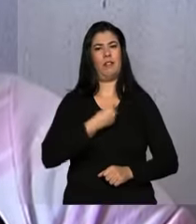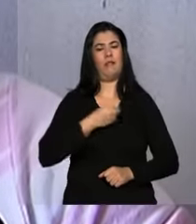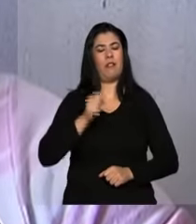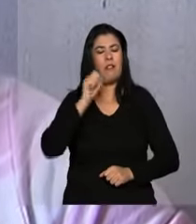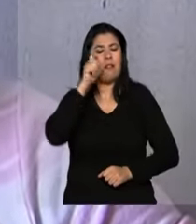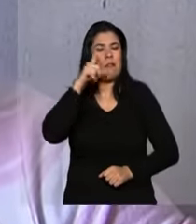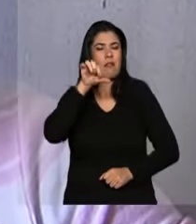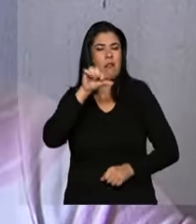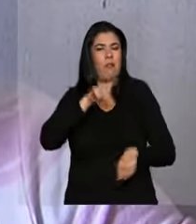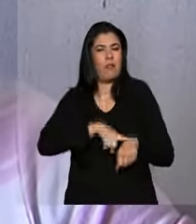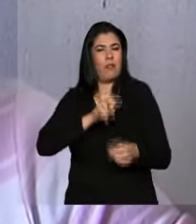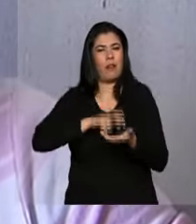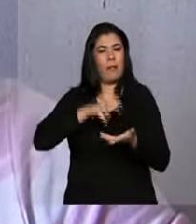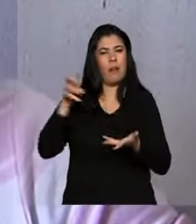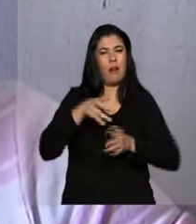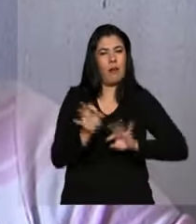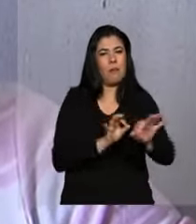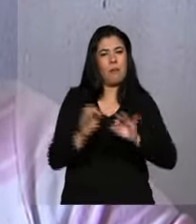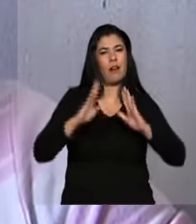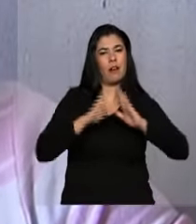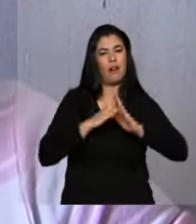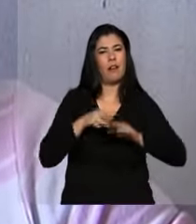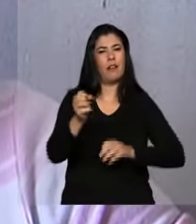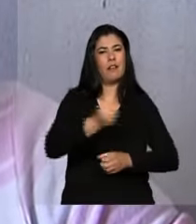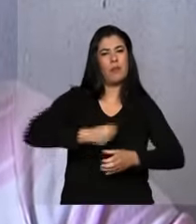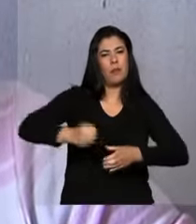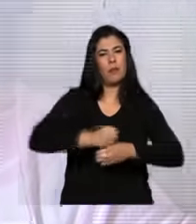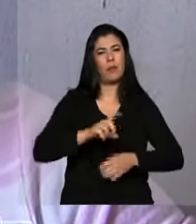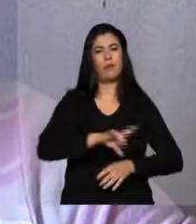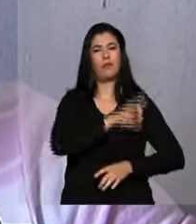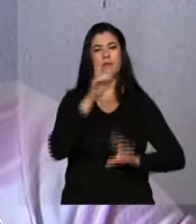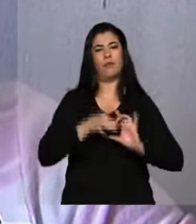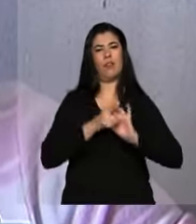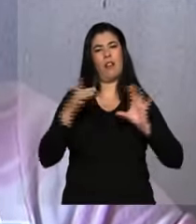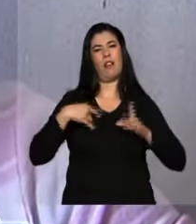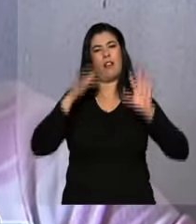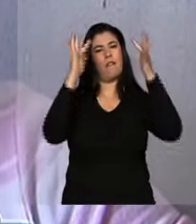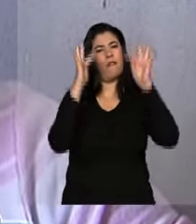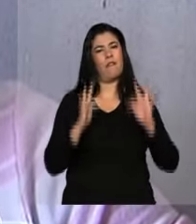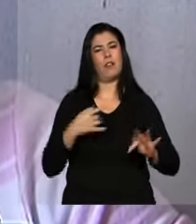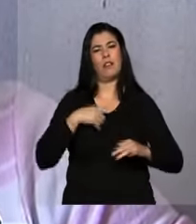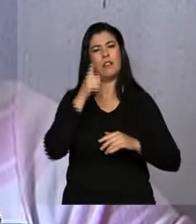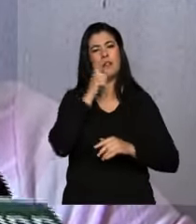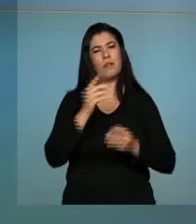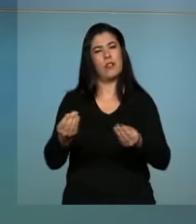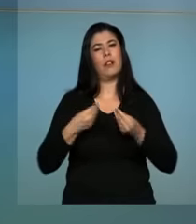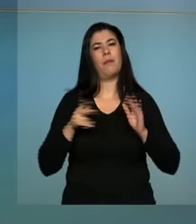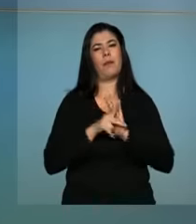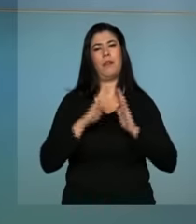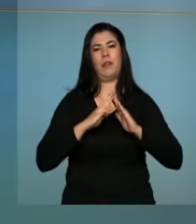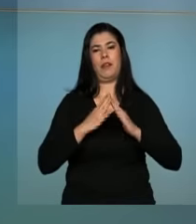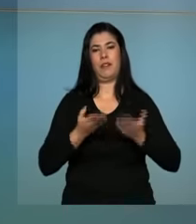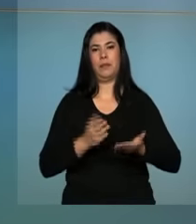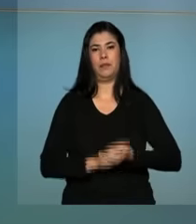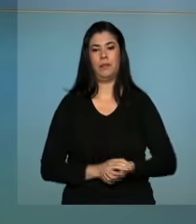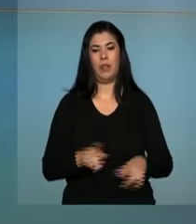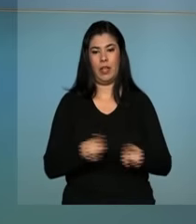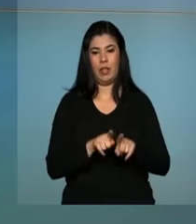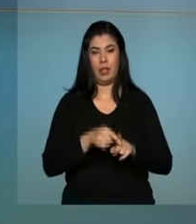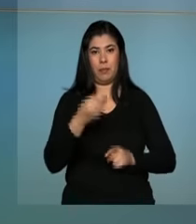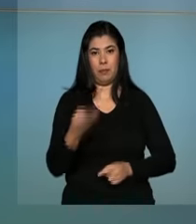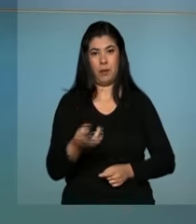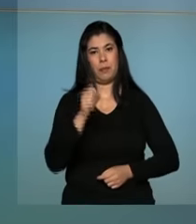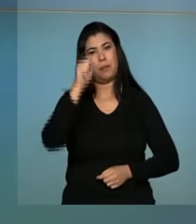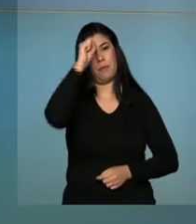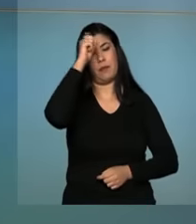9 horas, arrumar minha casa, fazer o almoço, ficar o dia livre. É muita felicidade em ganhar minha casa. E para o prefeito